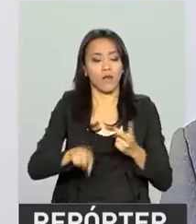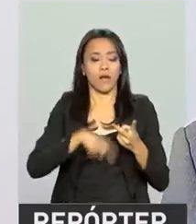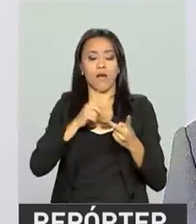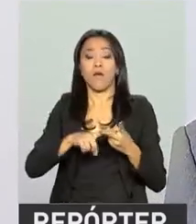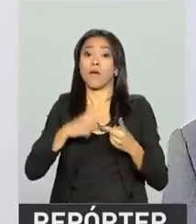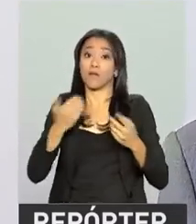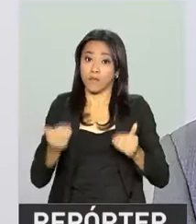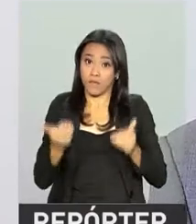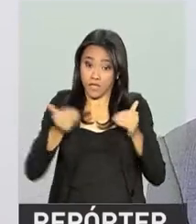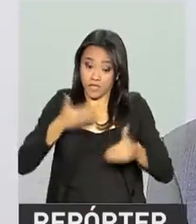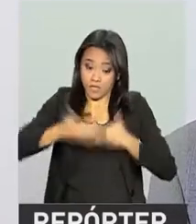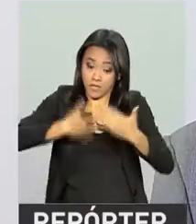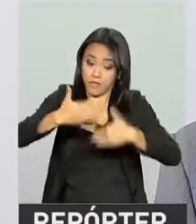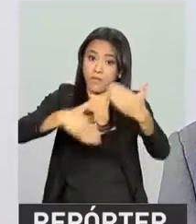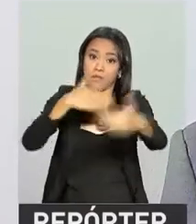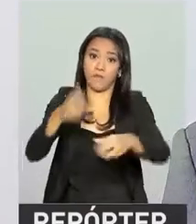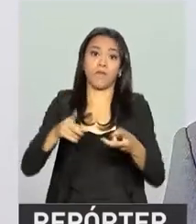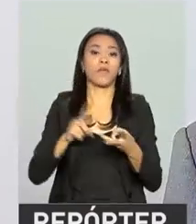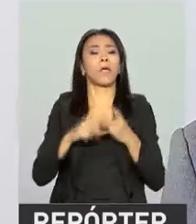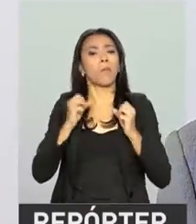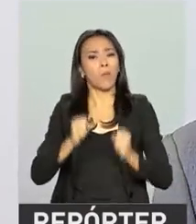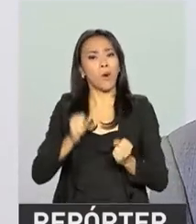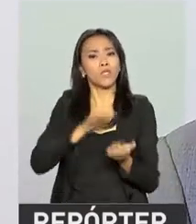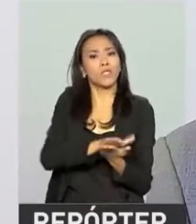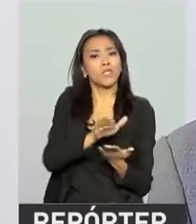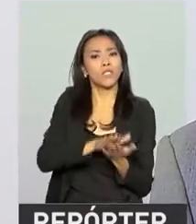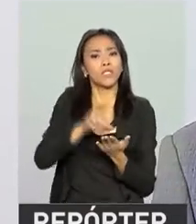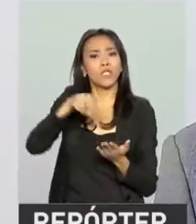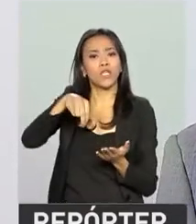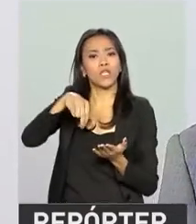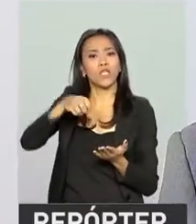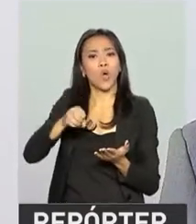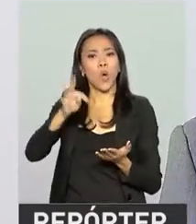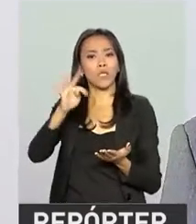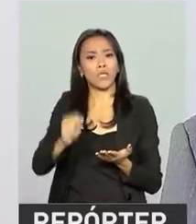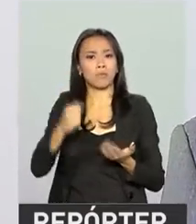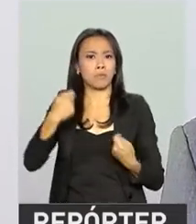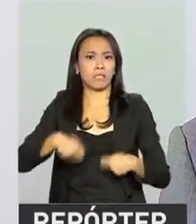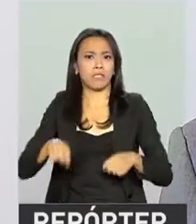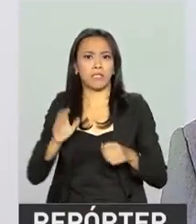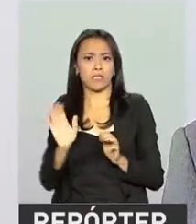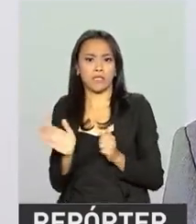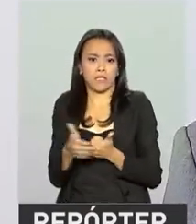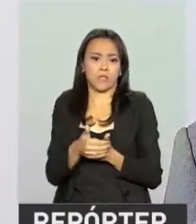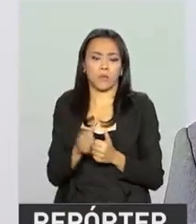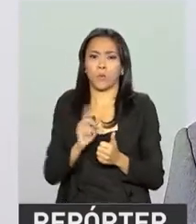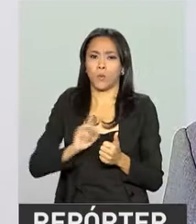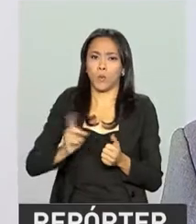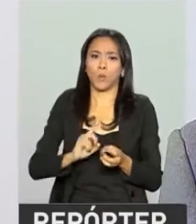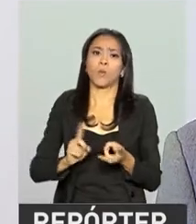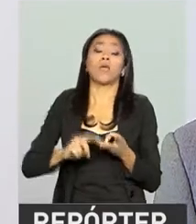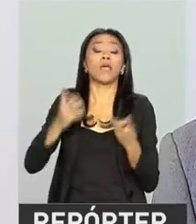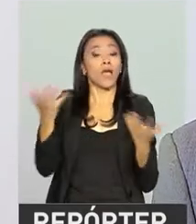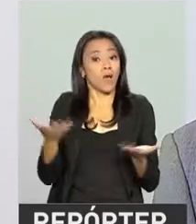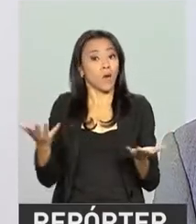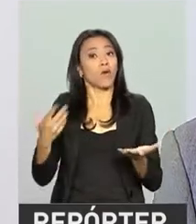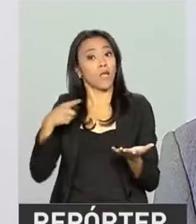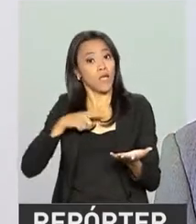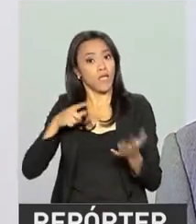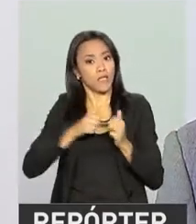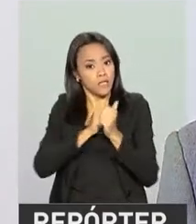crescer ele pode emitir nota fiscal e não precisa se esconder ele cai na formalidade e informalidade